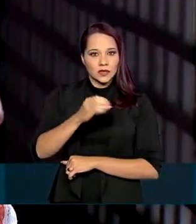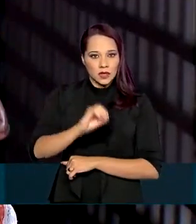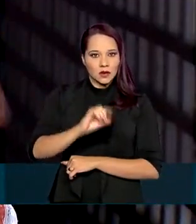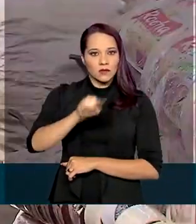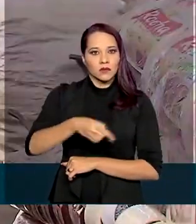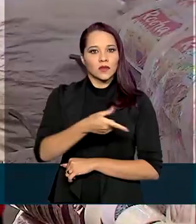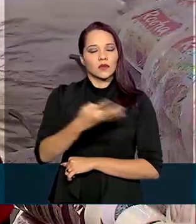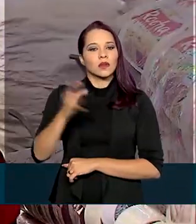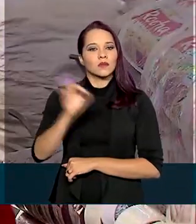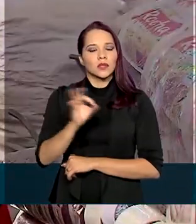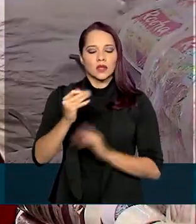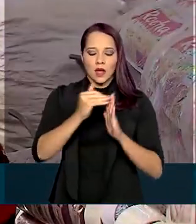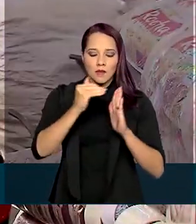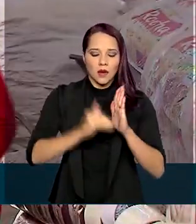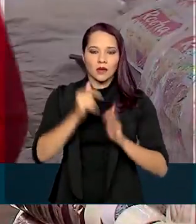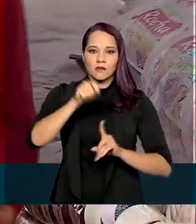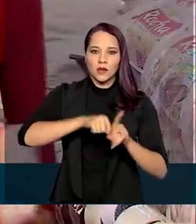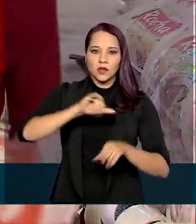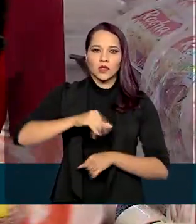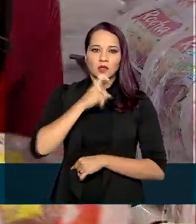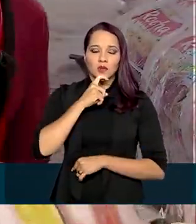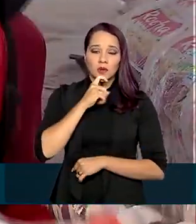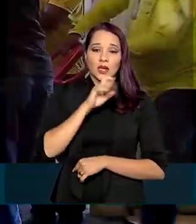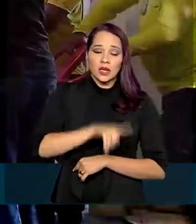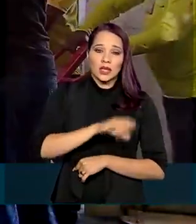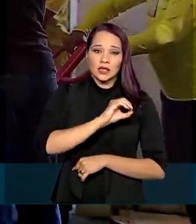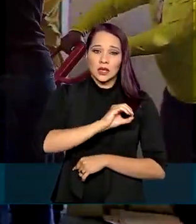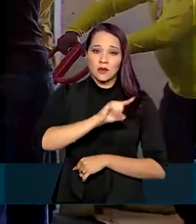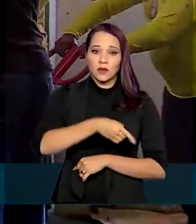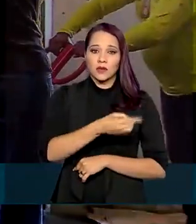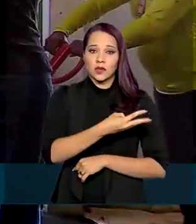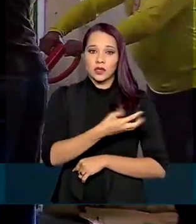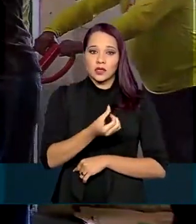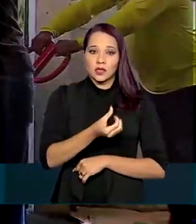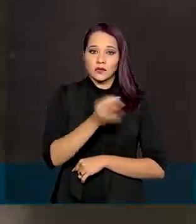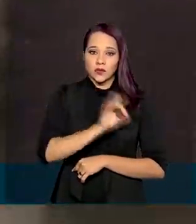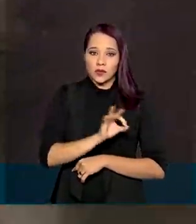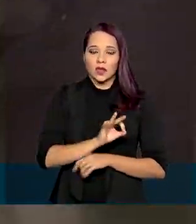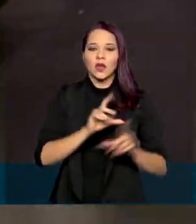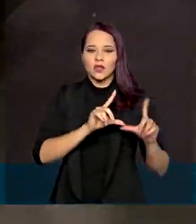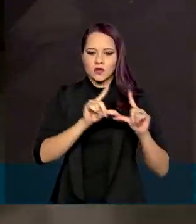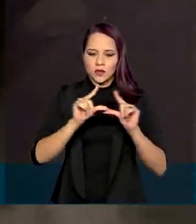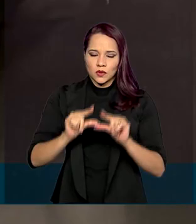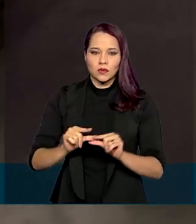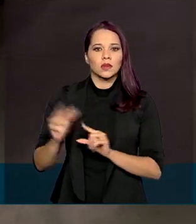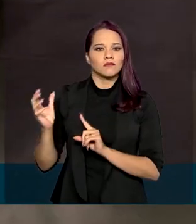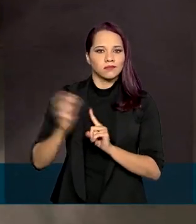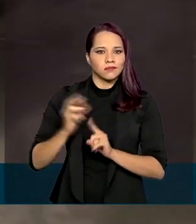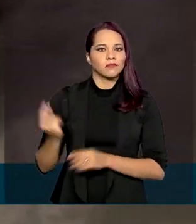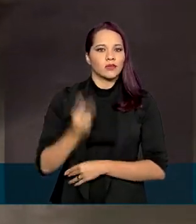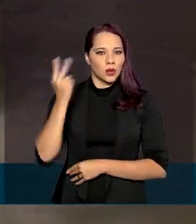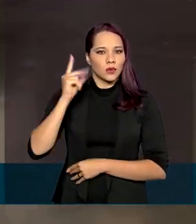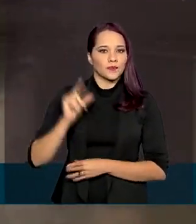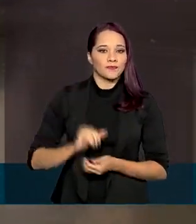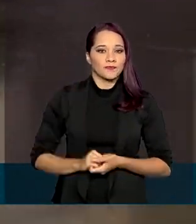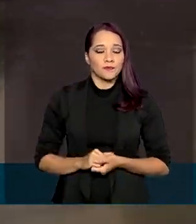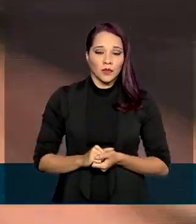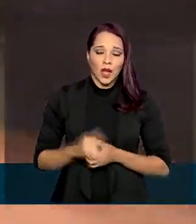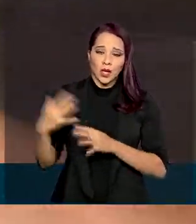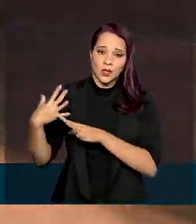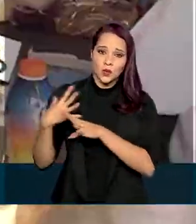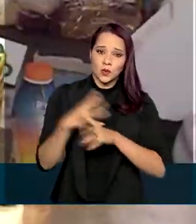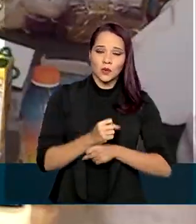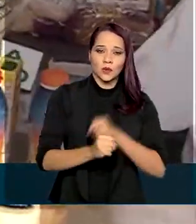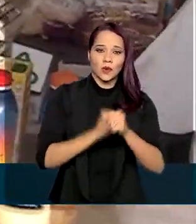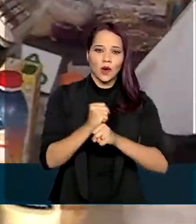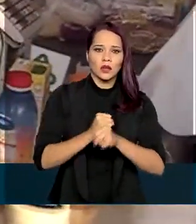abaixo da inflação de julho, que foi de 0,36%. Diminuiu a pressão sobre os preços. No acumulado do